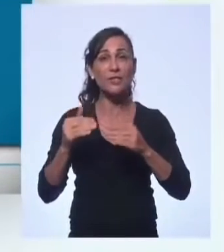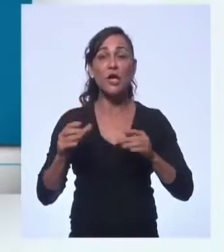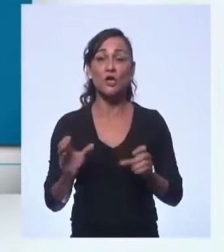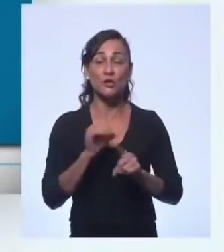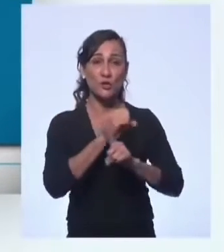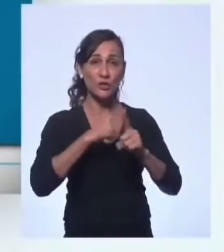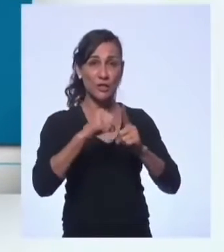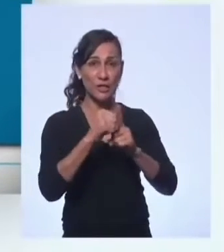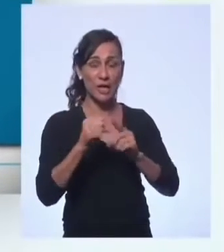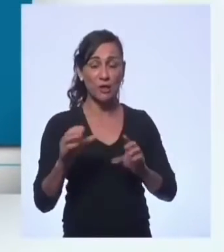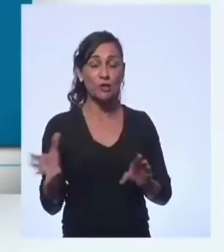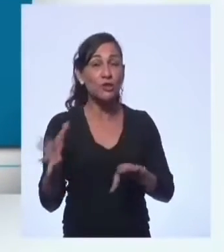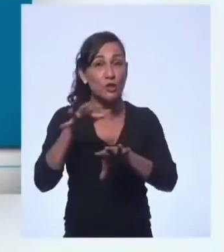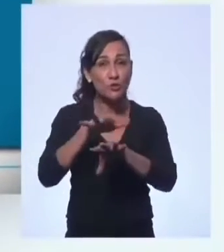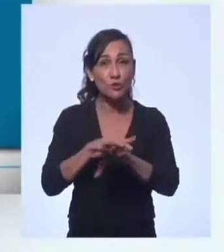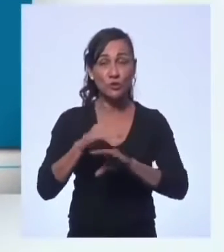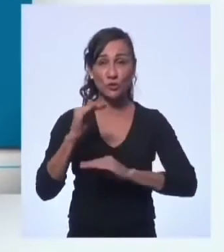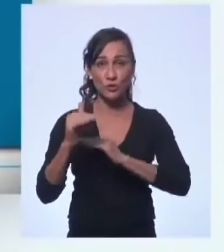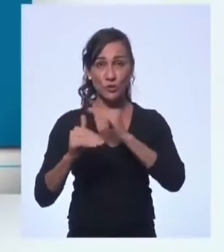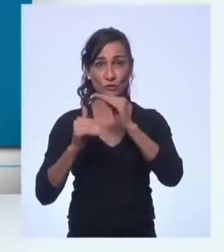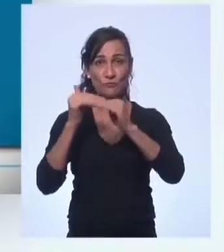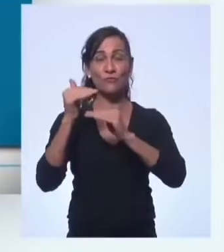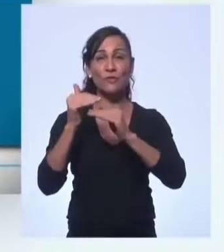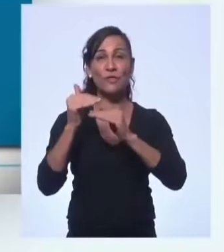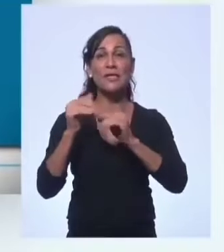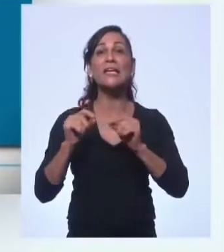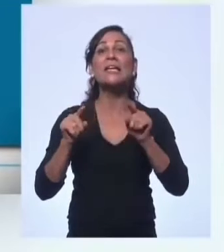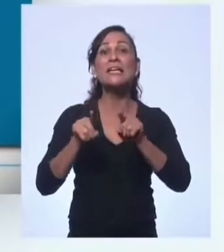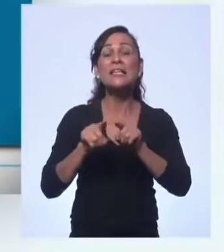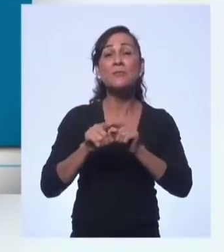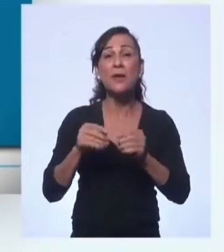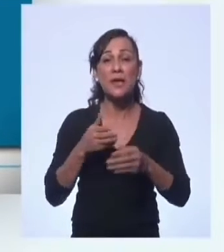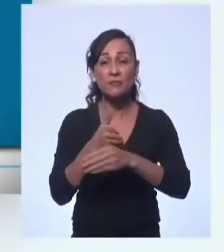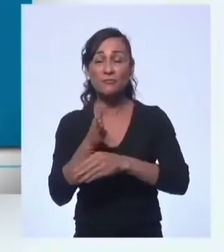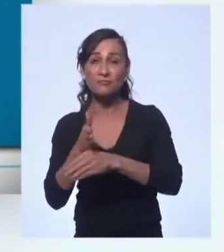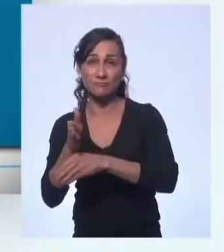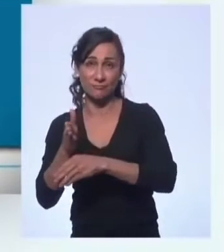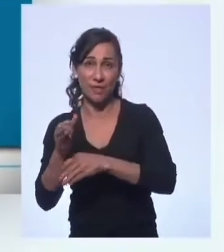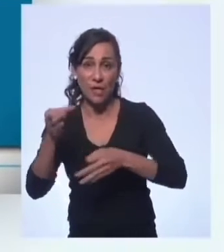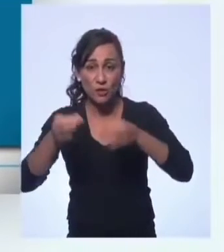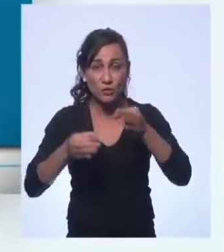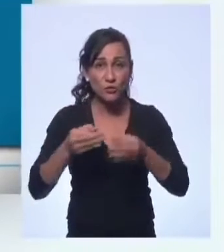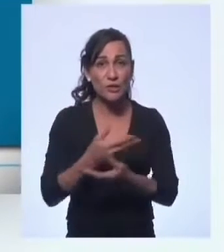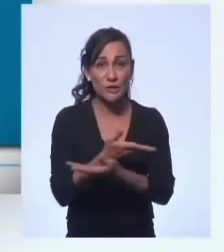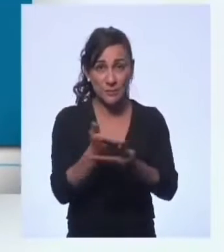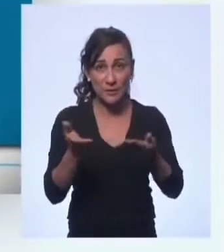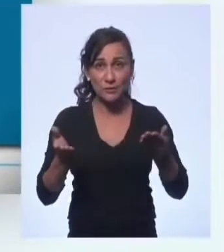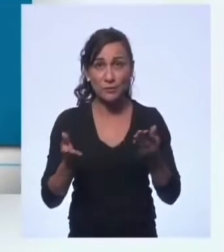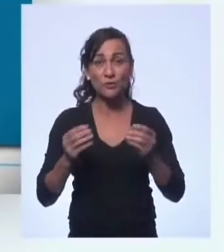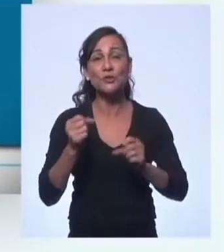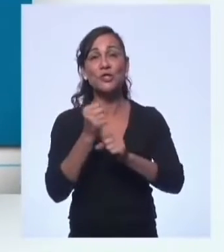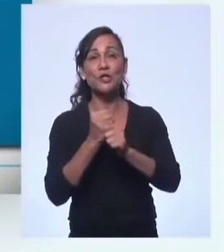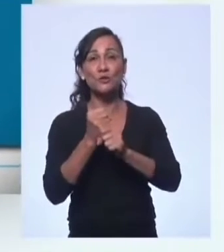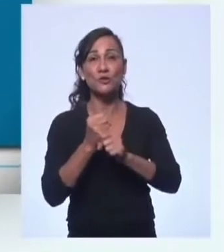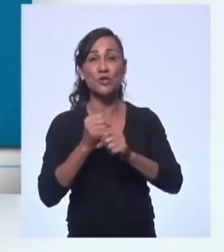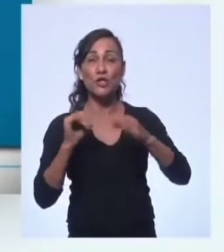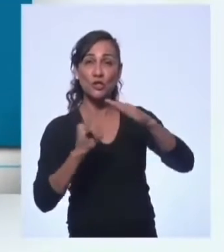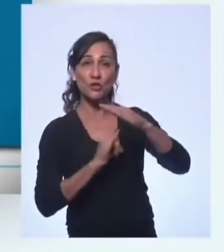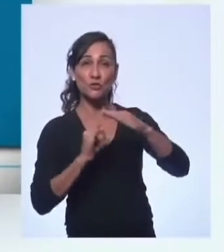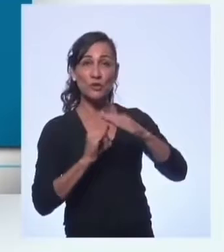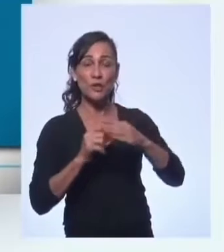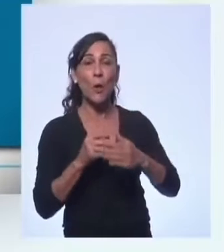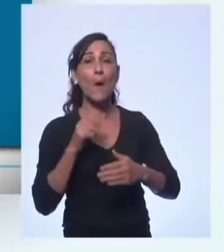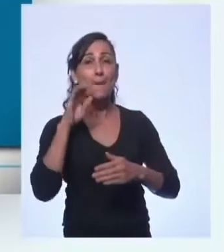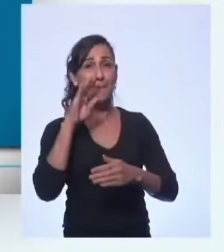e inclusivas para o desenvolvimento sustentável, proporcionar o acesso à justiça para todos e construir instituições